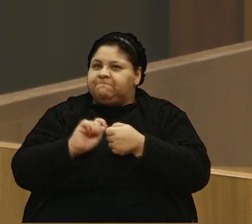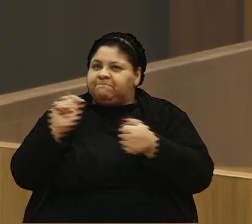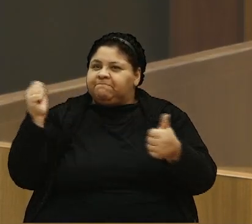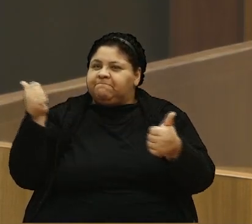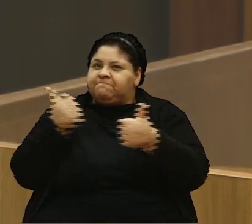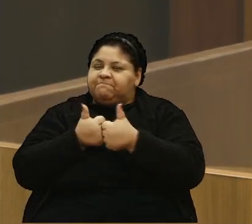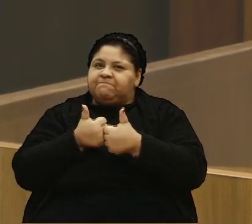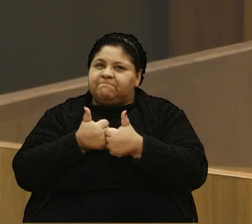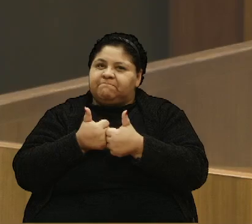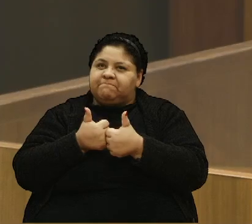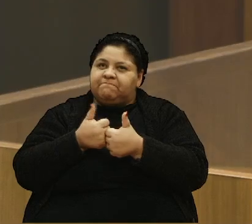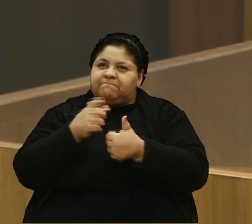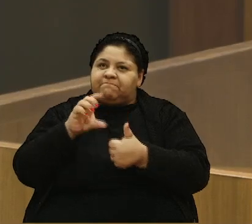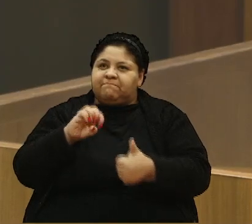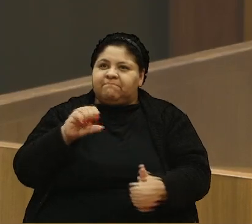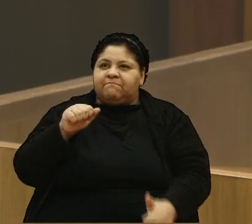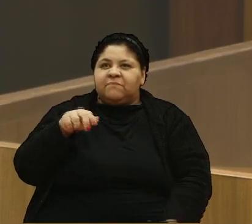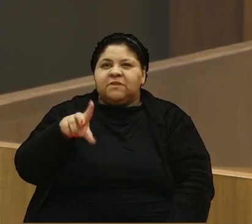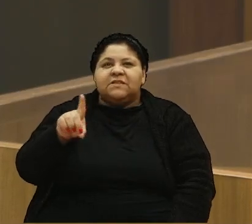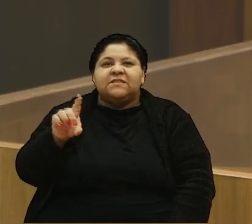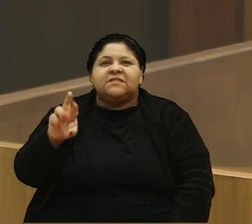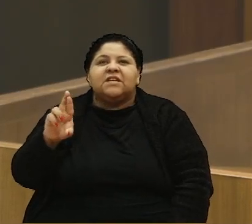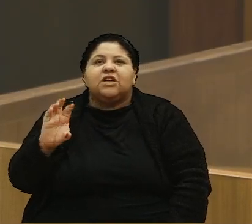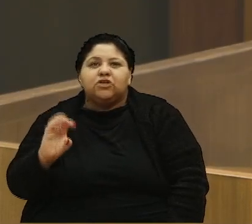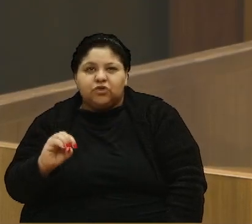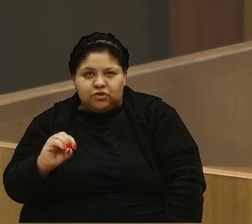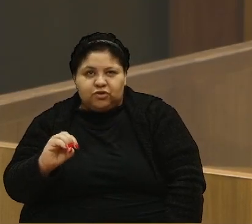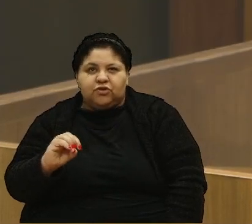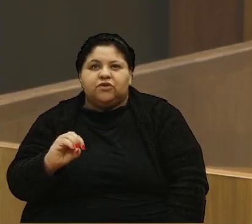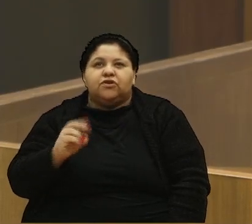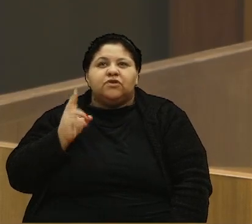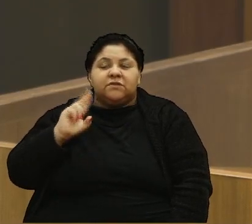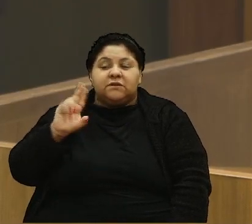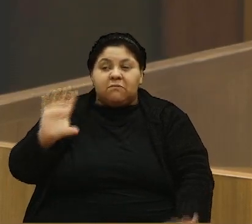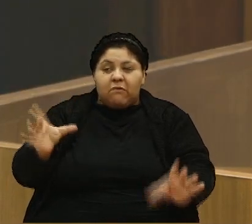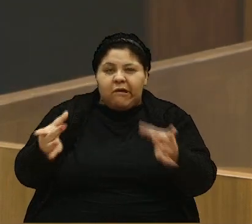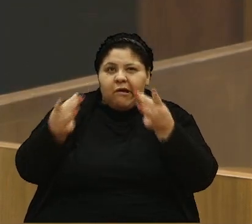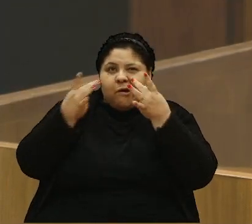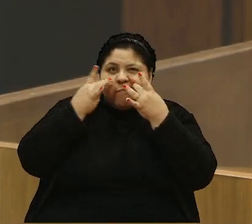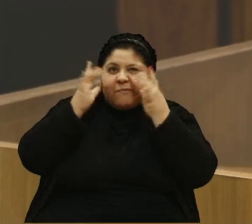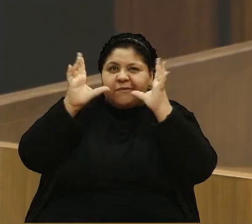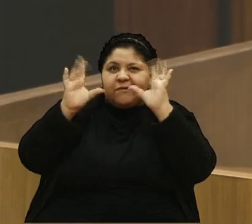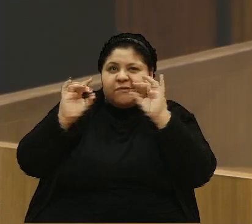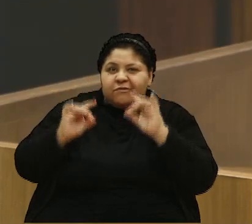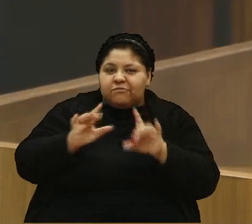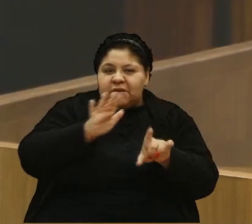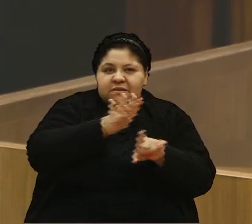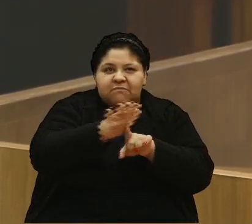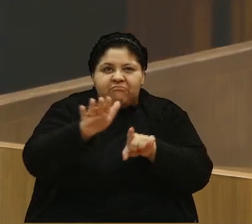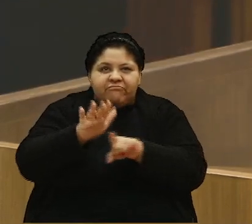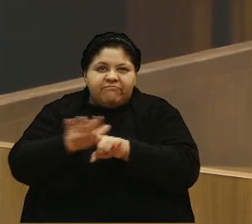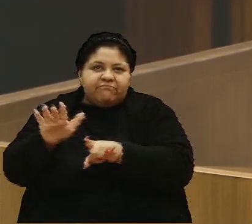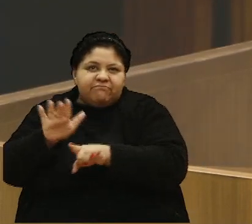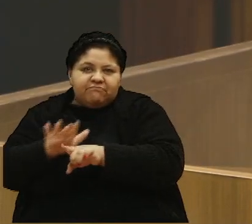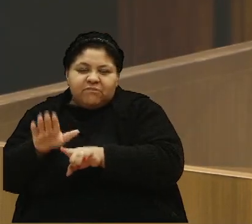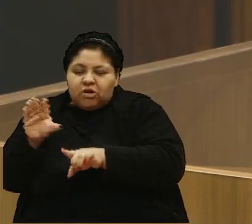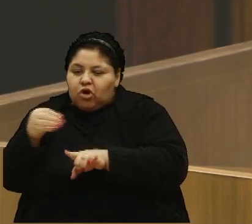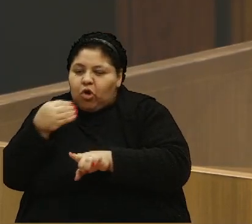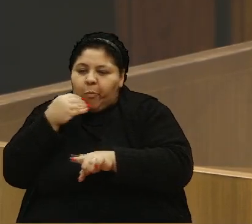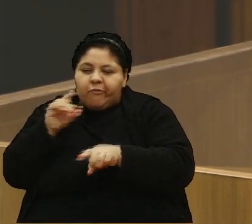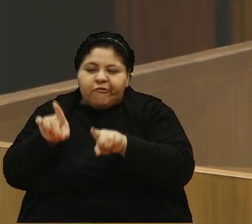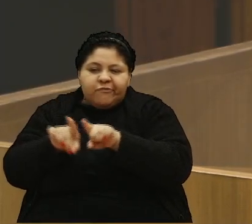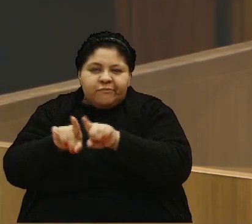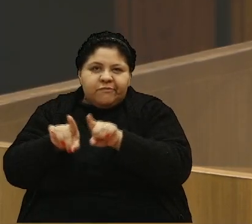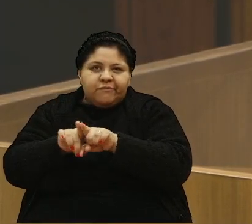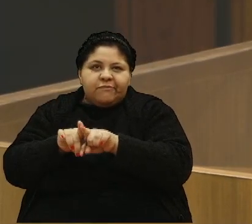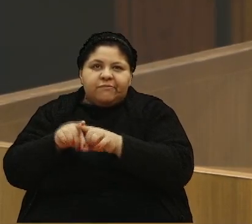com o Sandro Casagrande, né, que está dando sempre uma atenção especial às demandas. E, claro, também